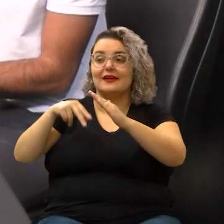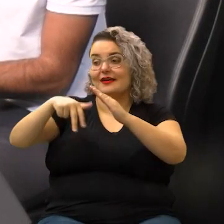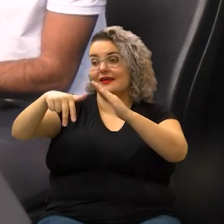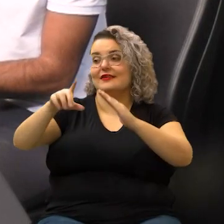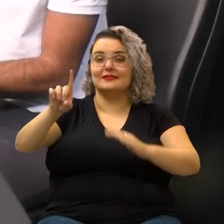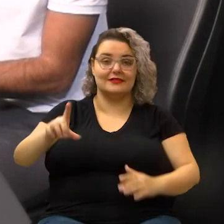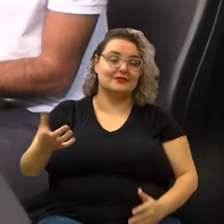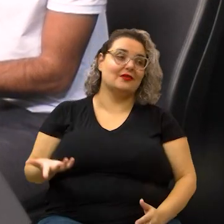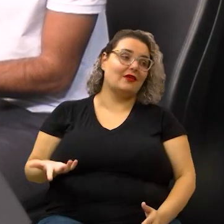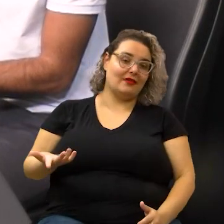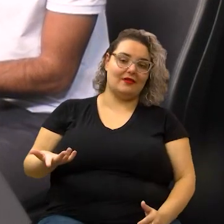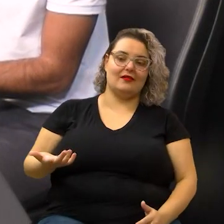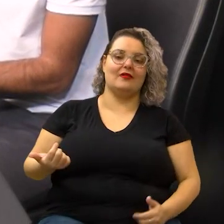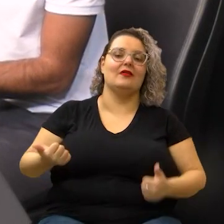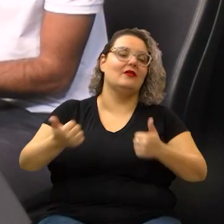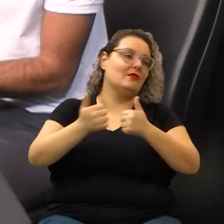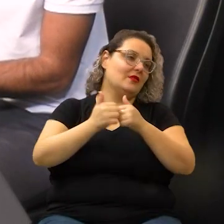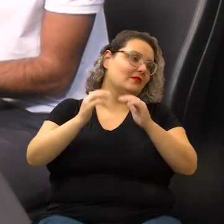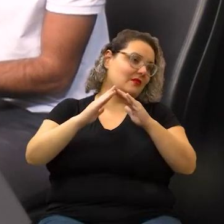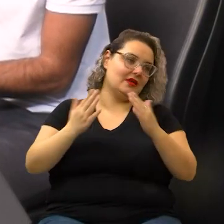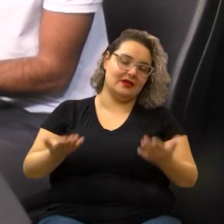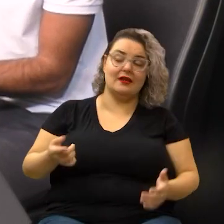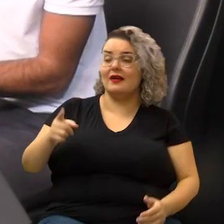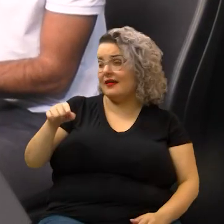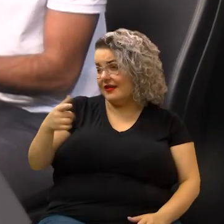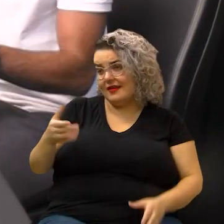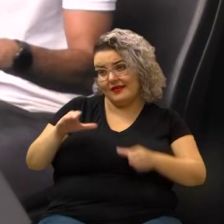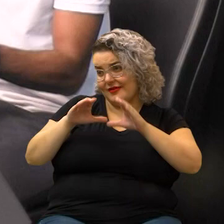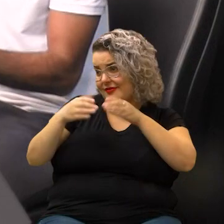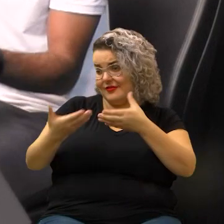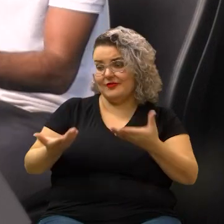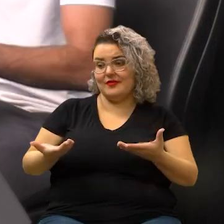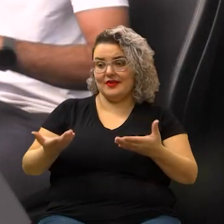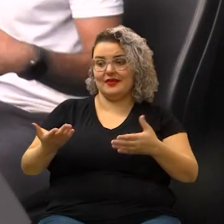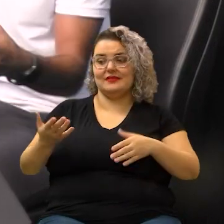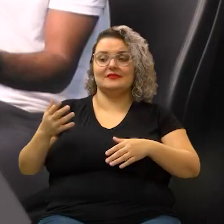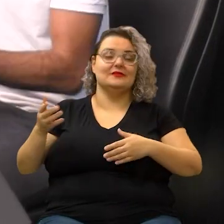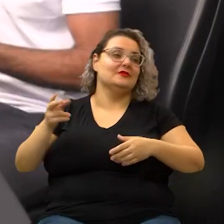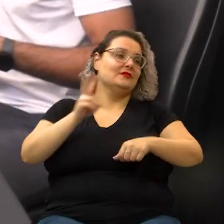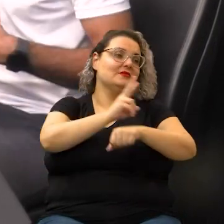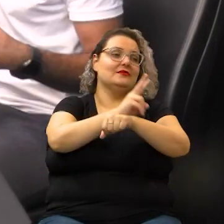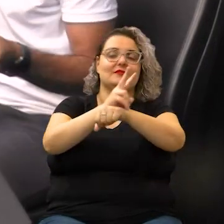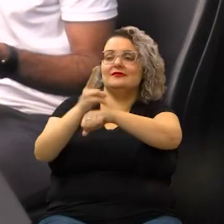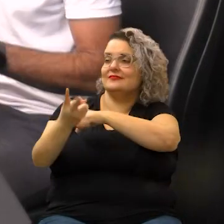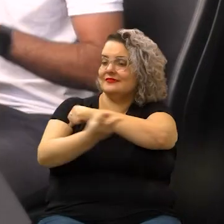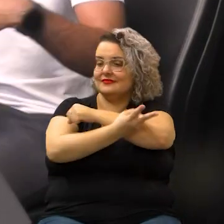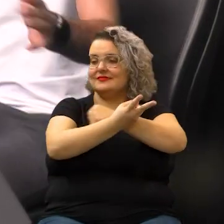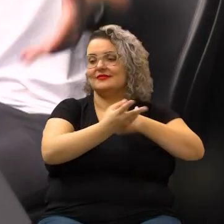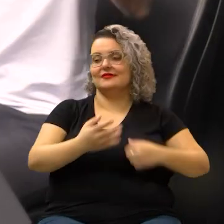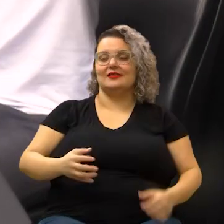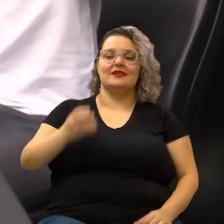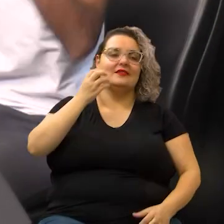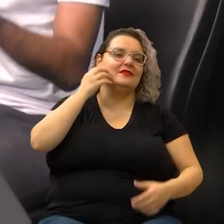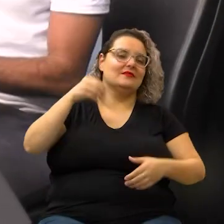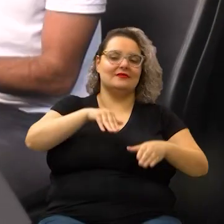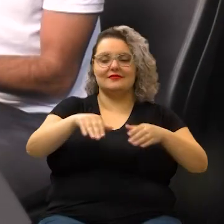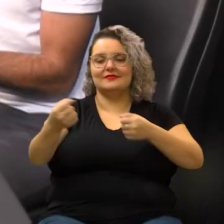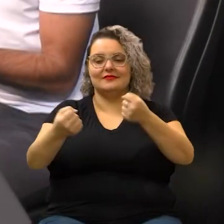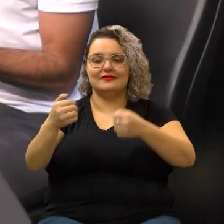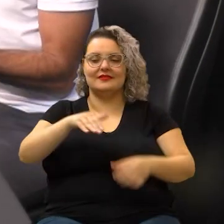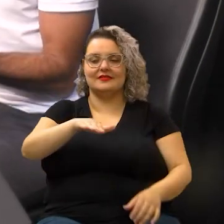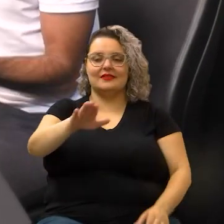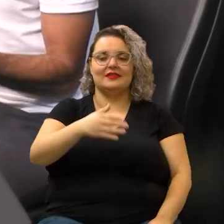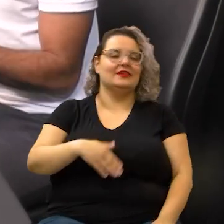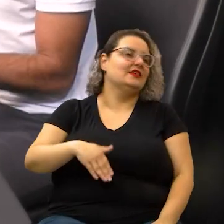diretora, que ela vai... Morava perto da escola? Então a comunidade muito que cuidava. Um protegia o outro, né? Pega o Igor, põe no carro, leva lá. A